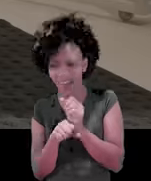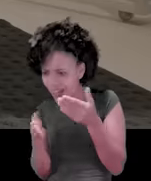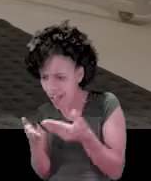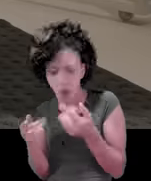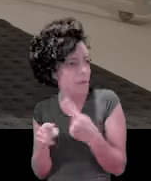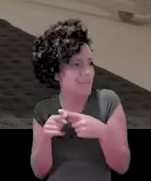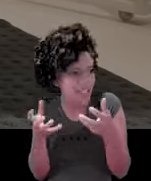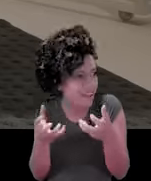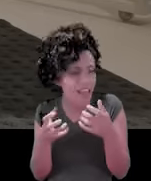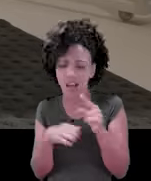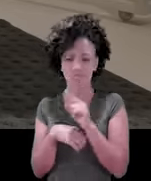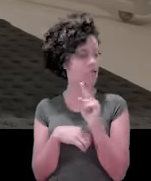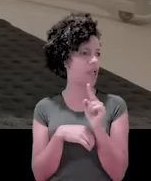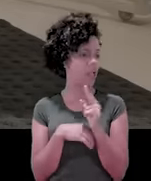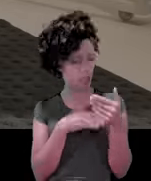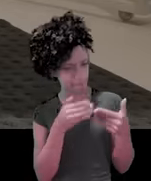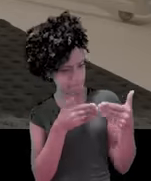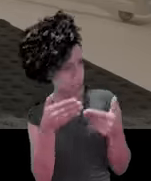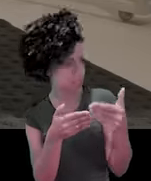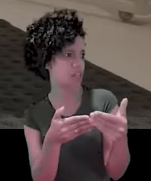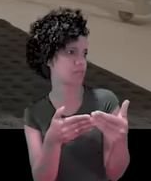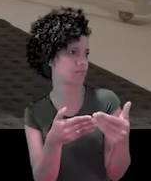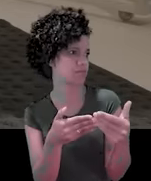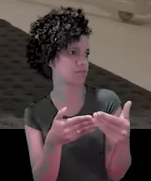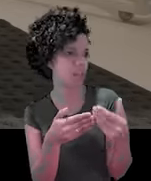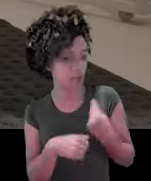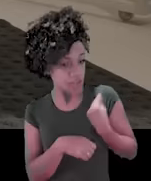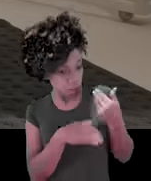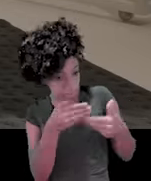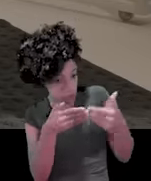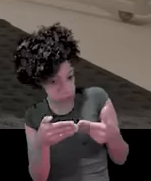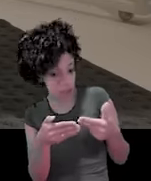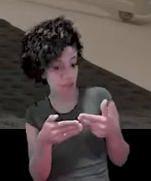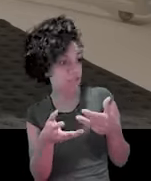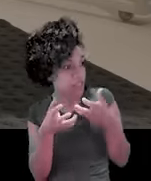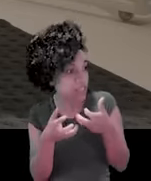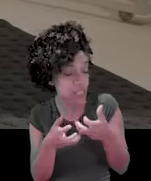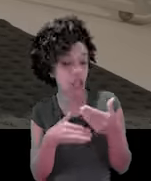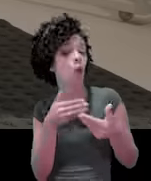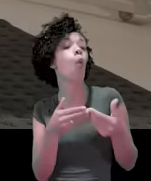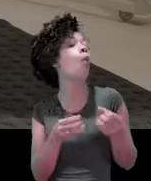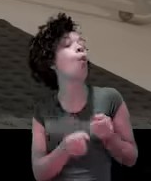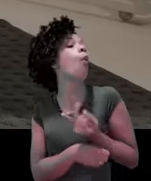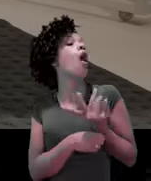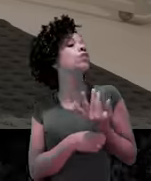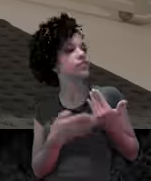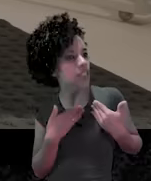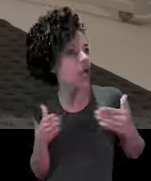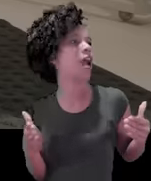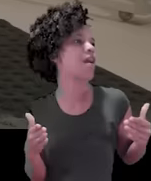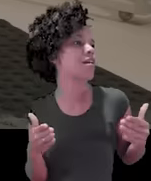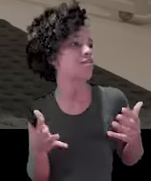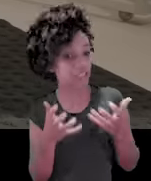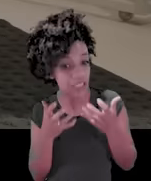aquela aquela hora porque a gente quer não é cima é um processo ao fim do processo quando você tá a fim de doar para esposa o